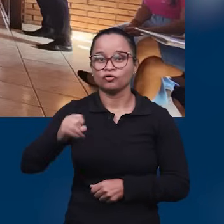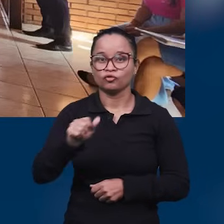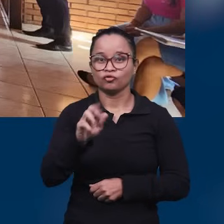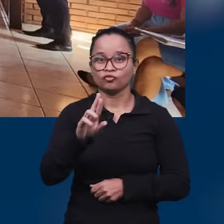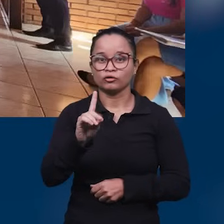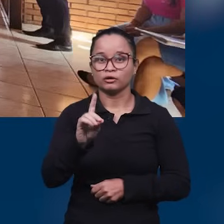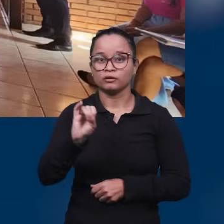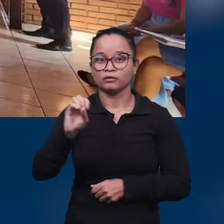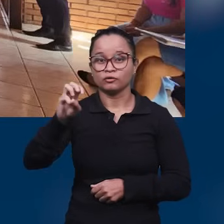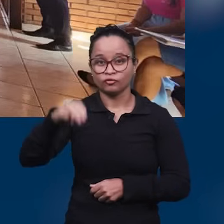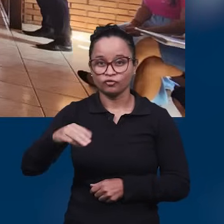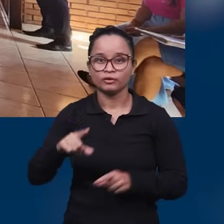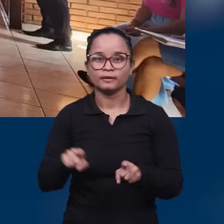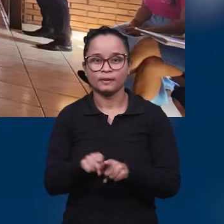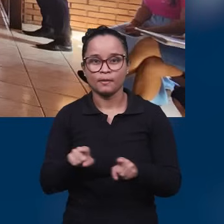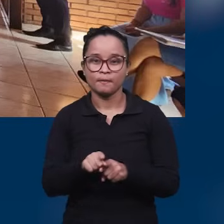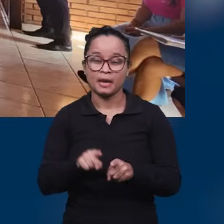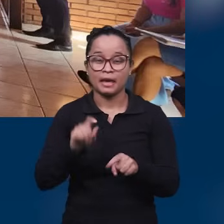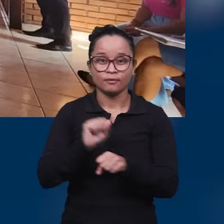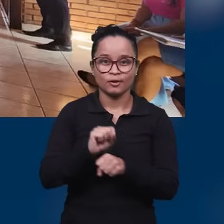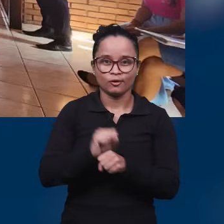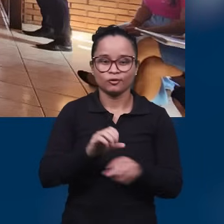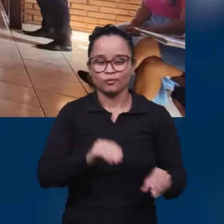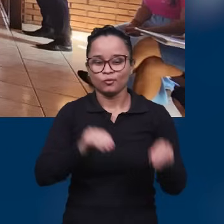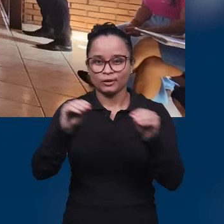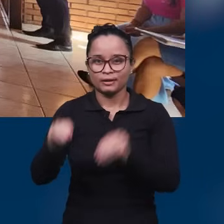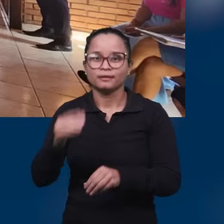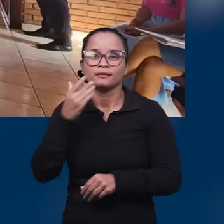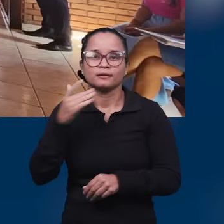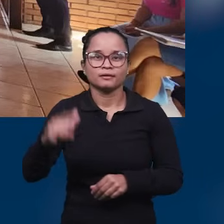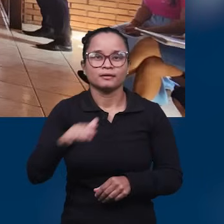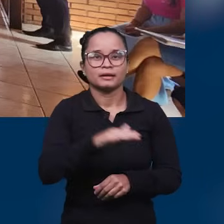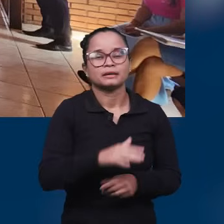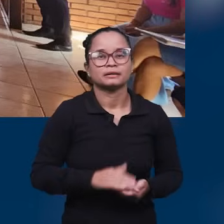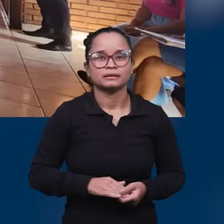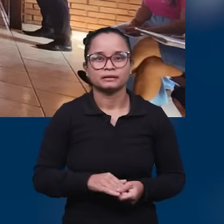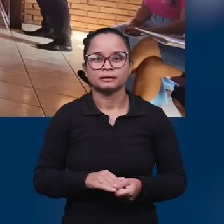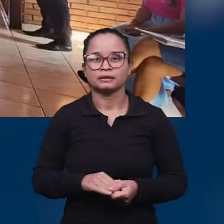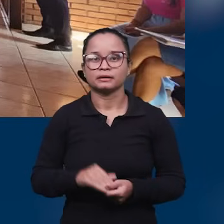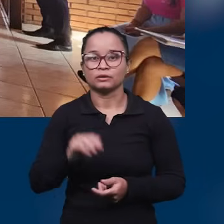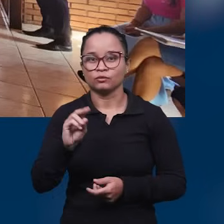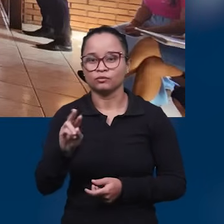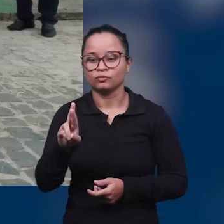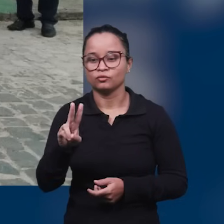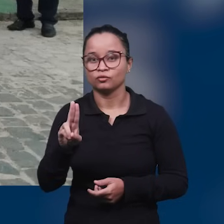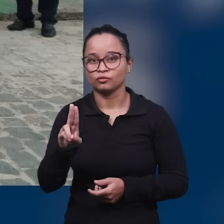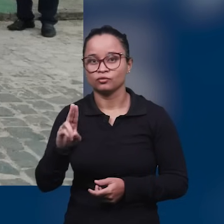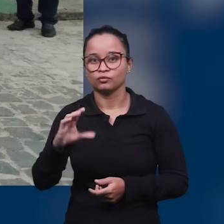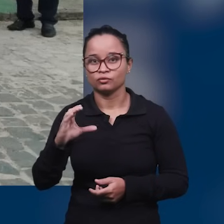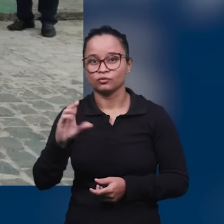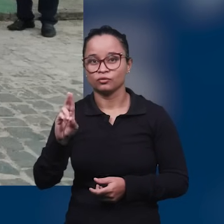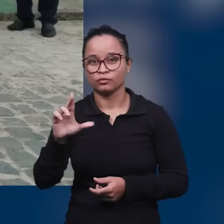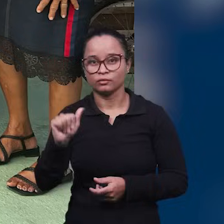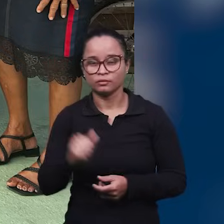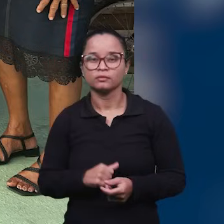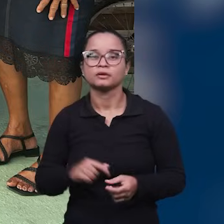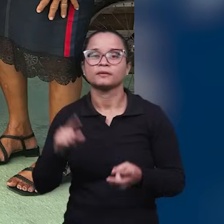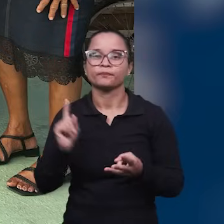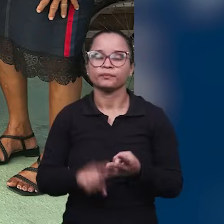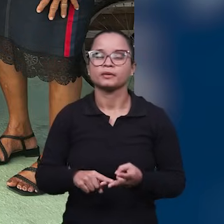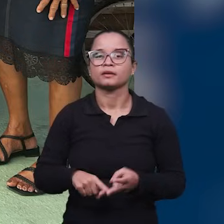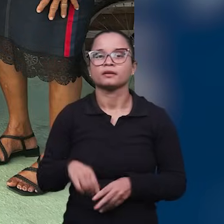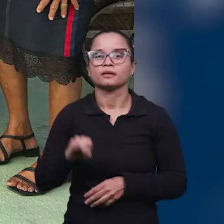ICM Jardim Savoia, onde também houve o tão esperado momento da promoção de classes, em Uruçuca,